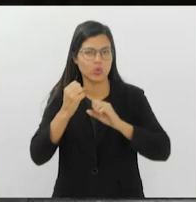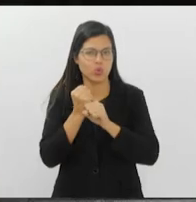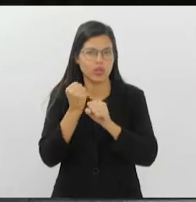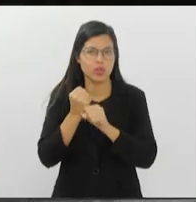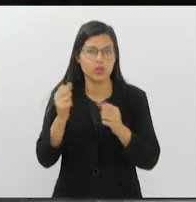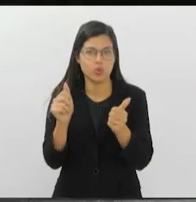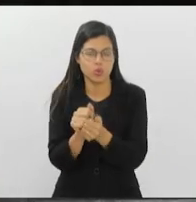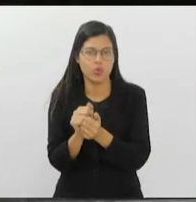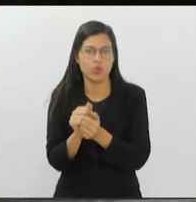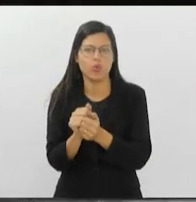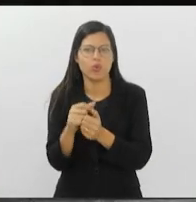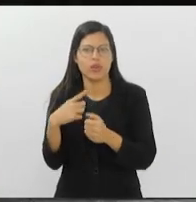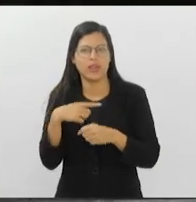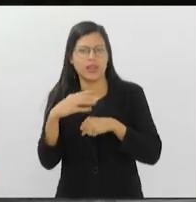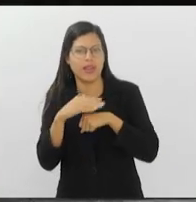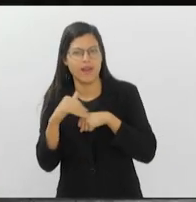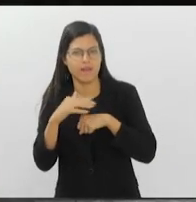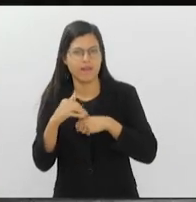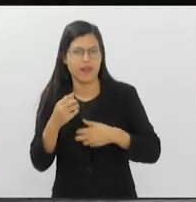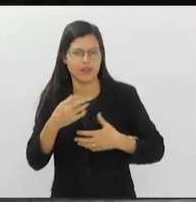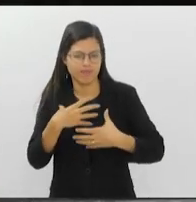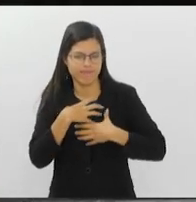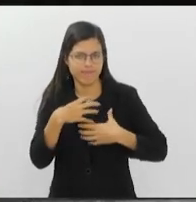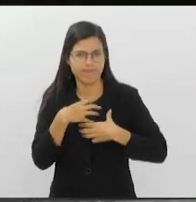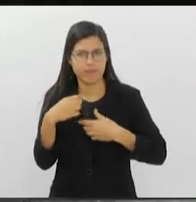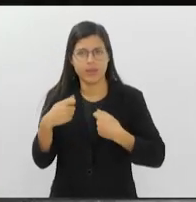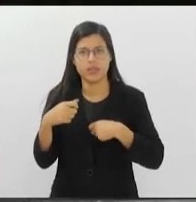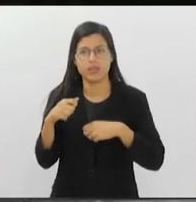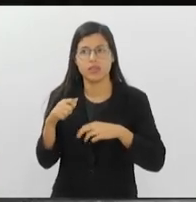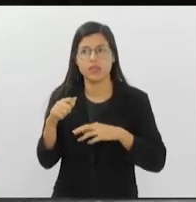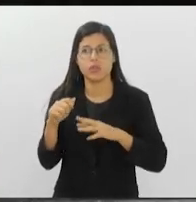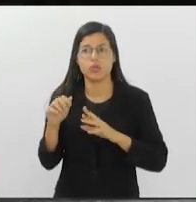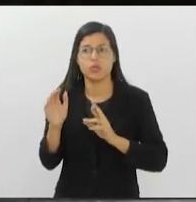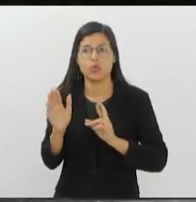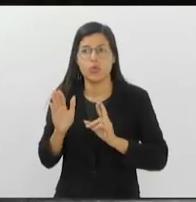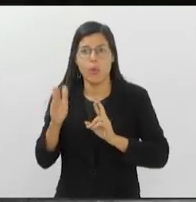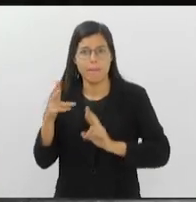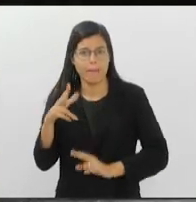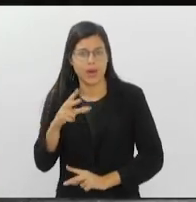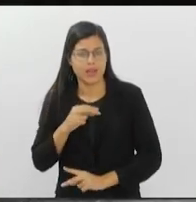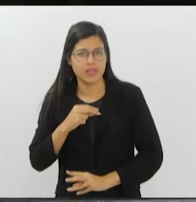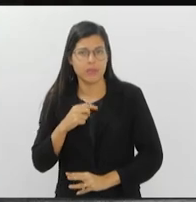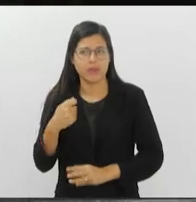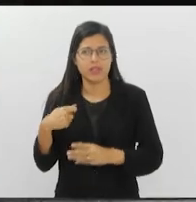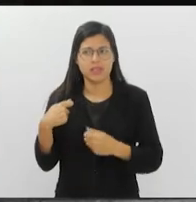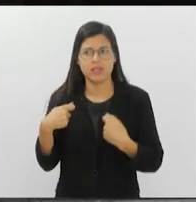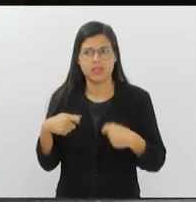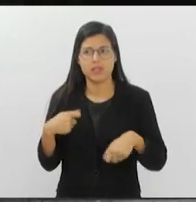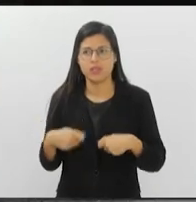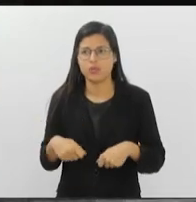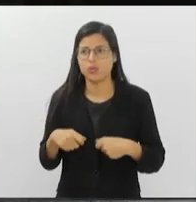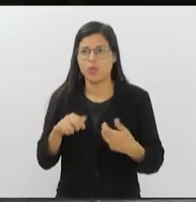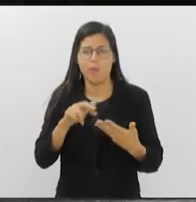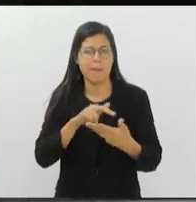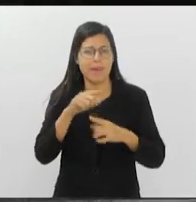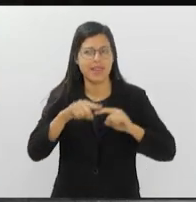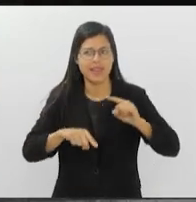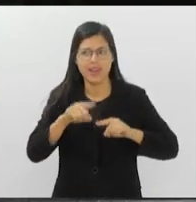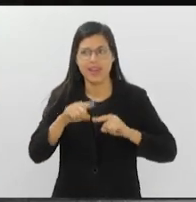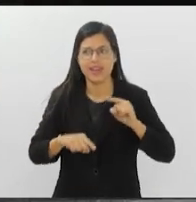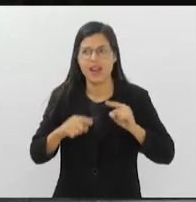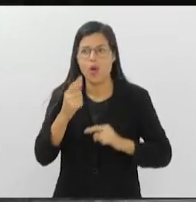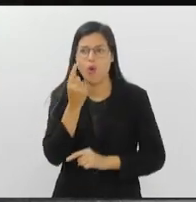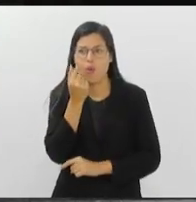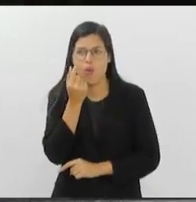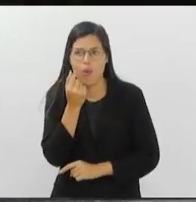afeto catalisador. É preciso reconhecimento. É preciso material. É preciso lápis. É preciso tinta. É